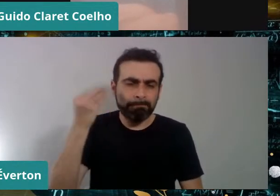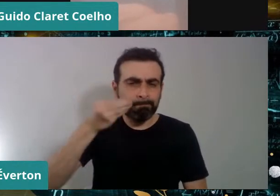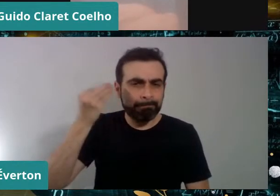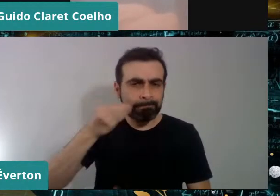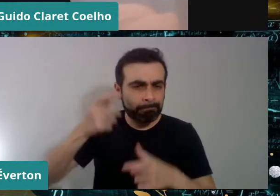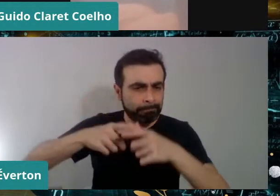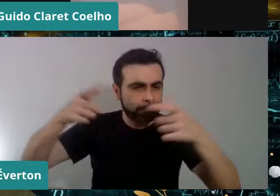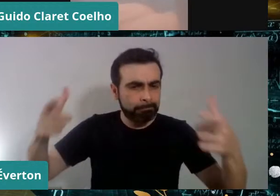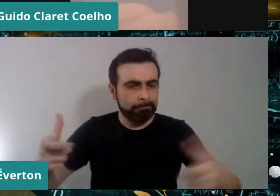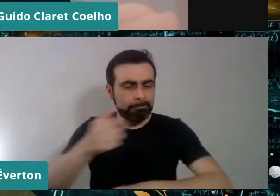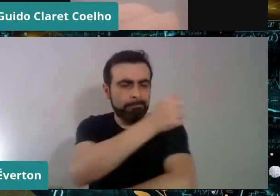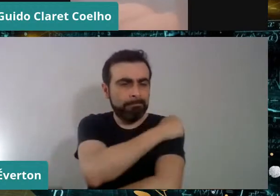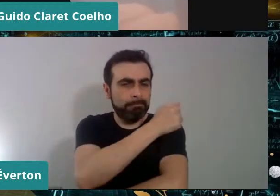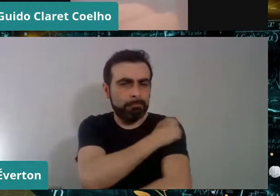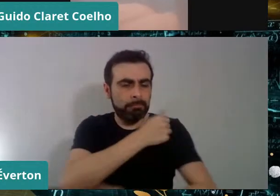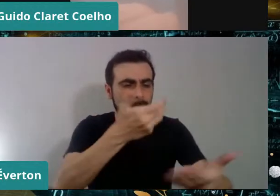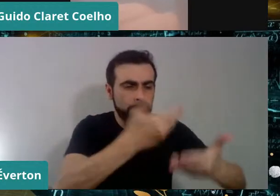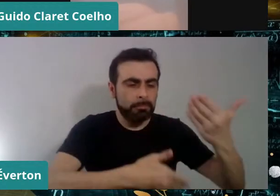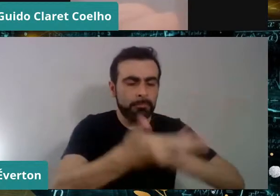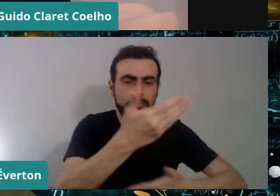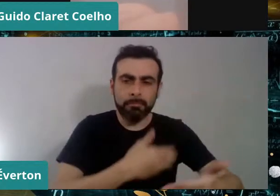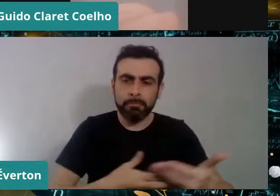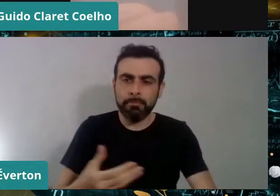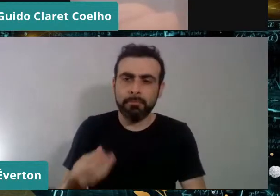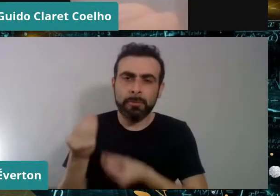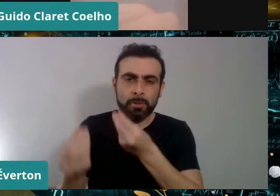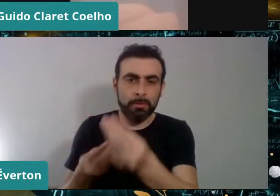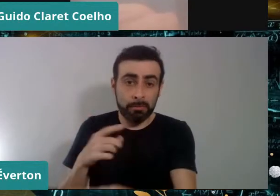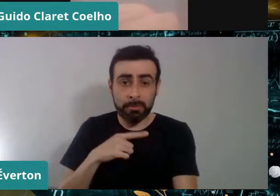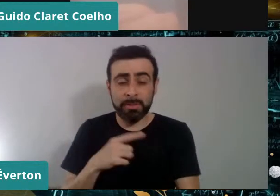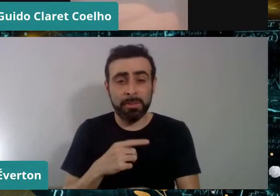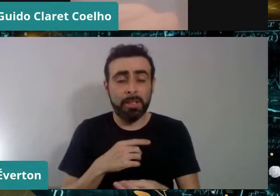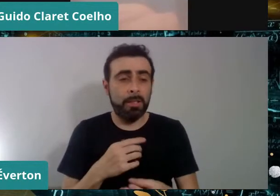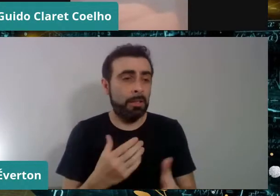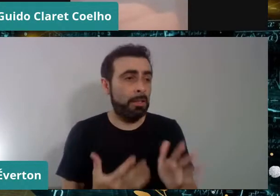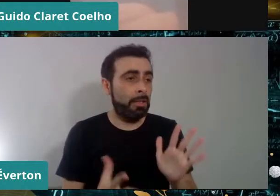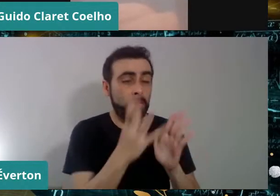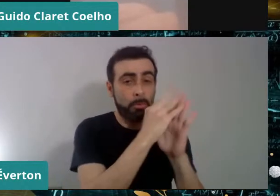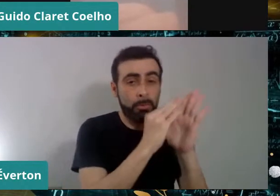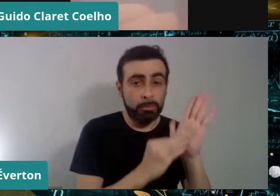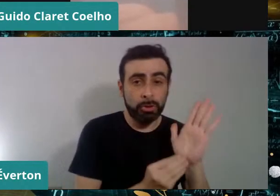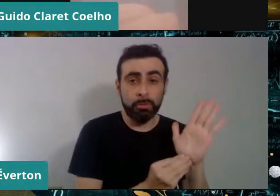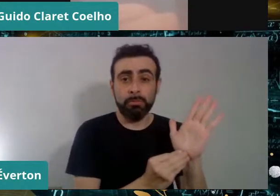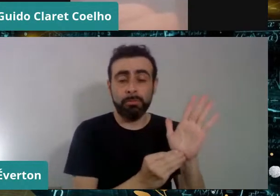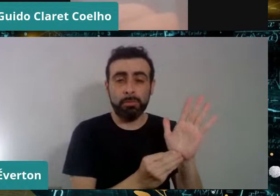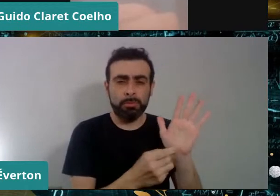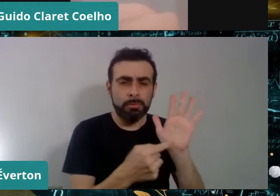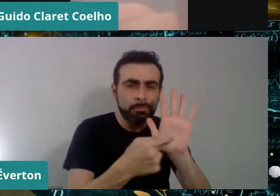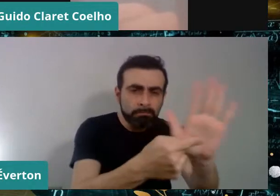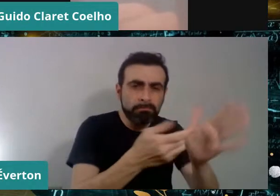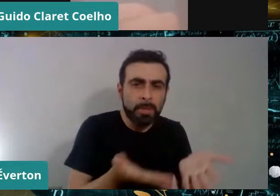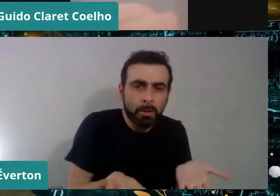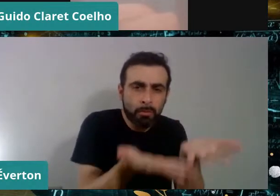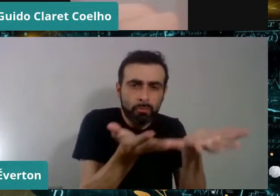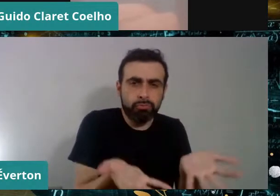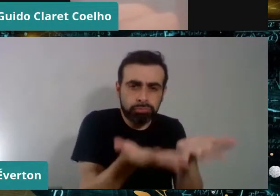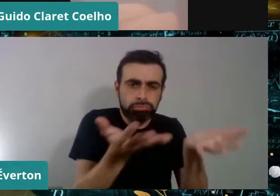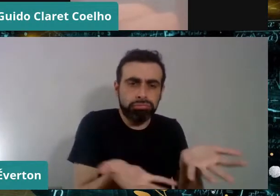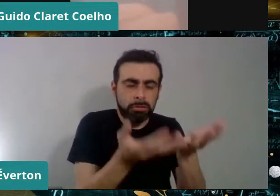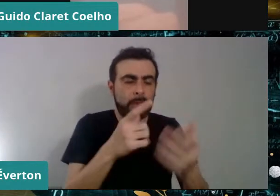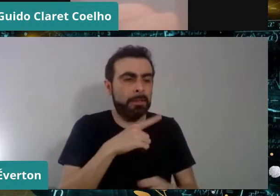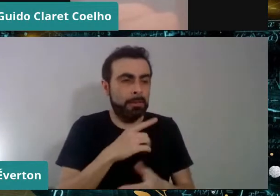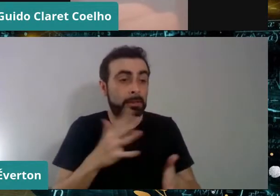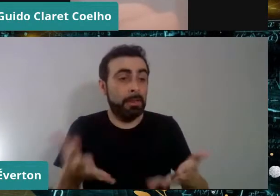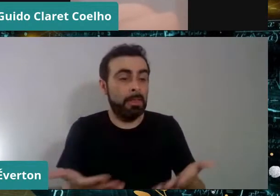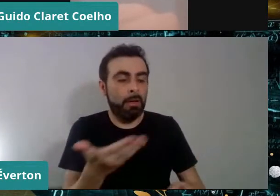com os alunos e na forma de direcionar os conteúdos conforme a necessidade do aluno. Então, isso me ajudou bastante, porque aí a gente começou a